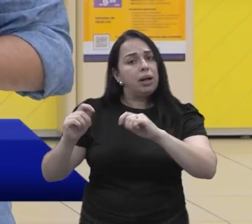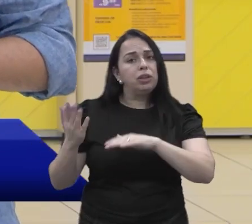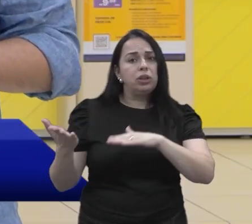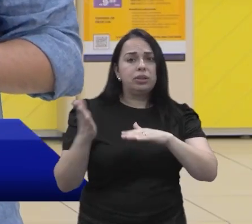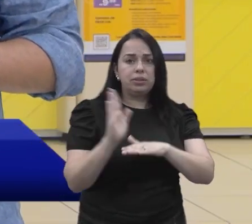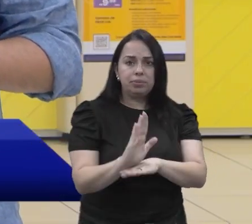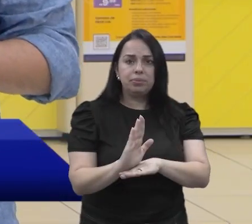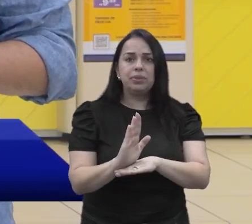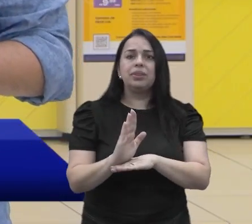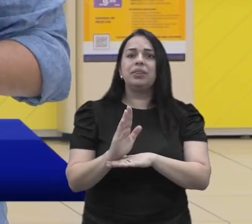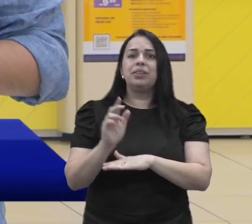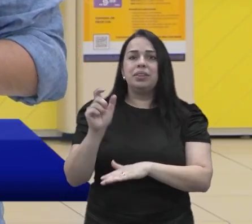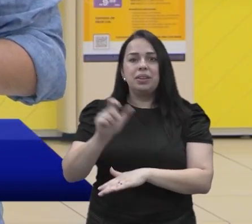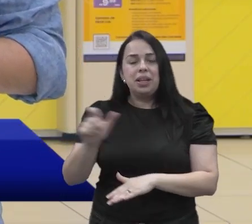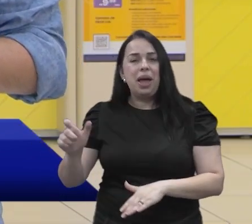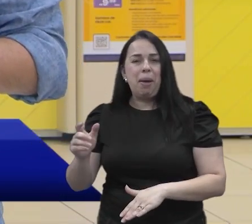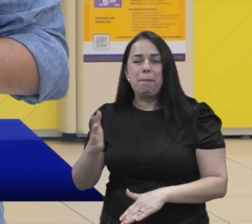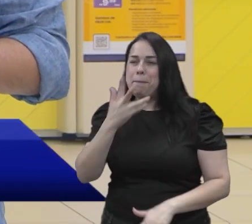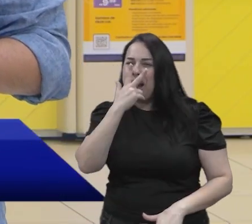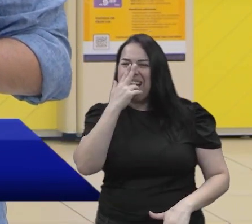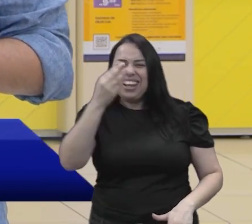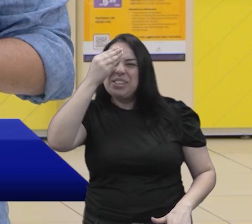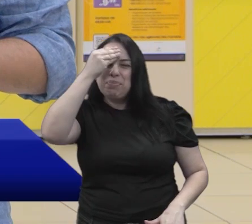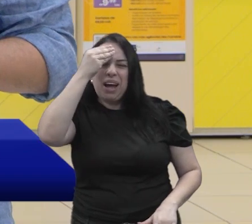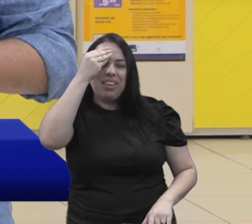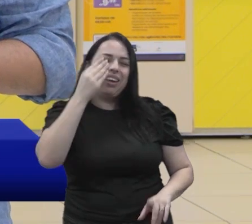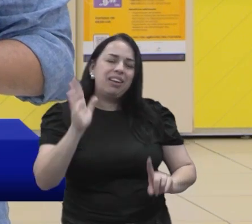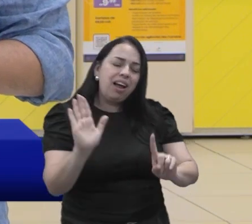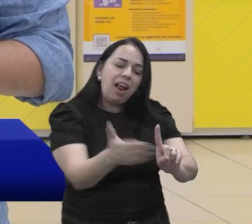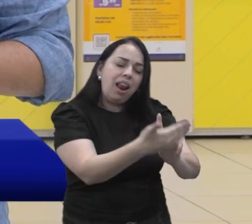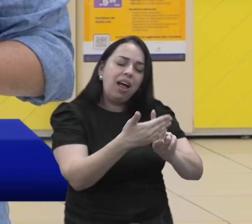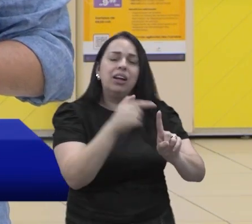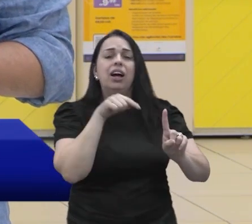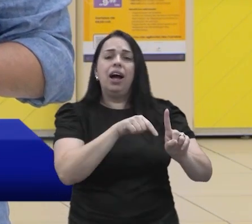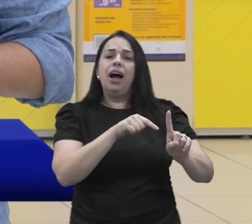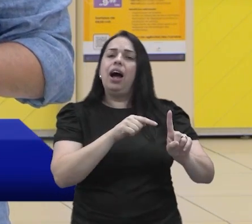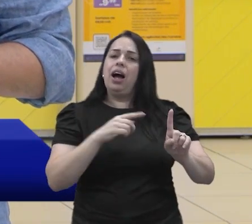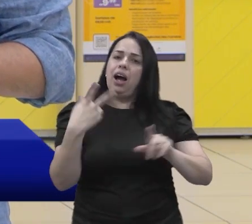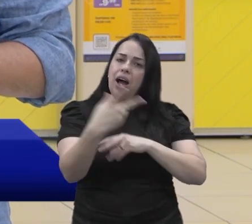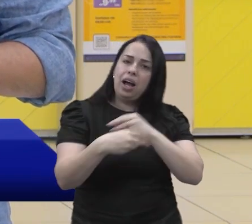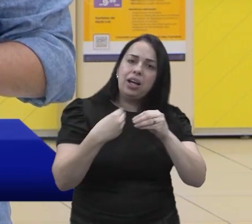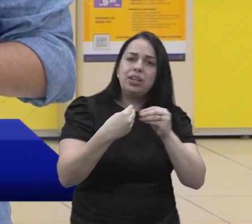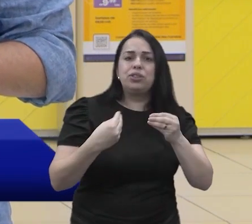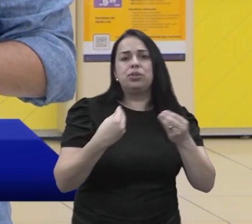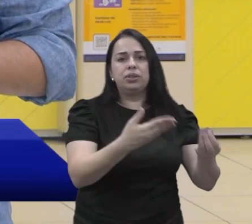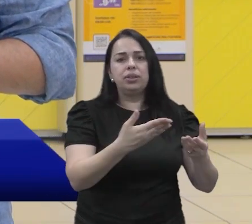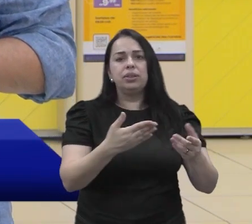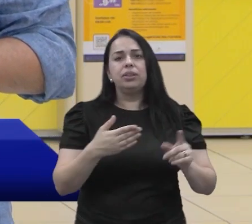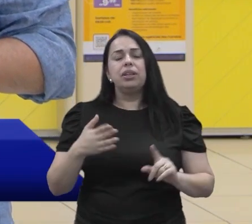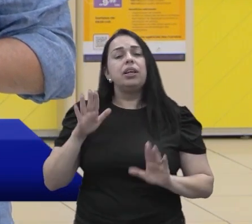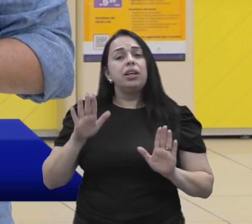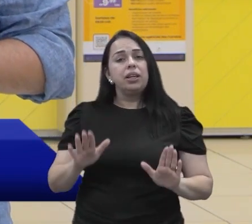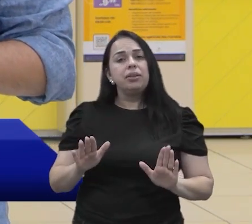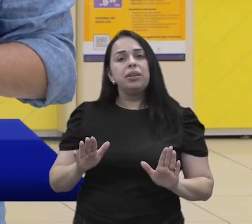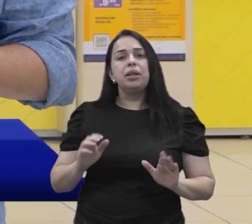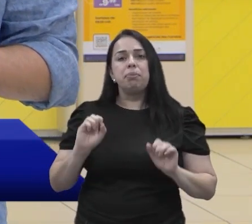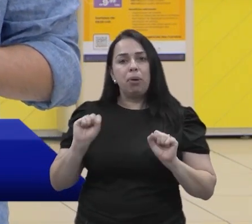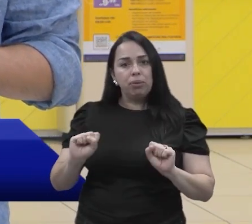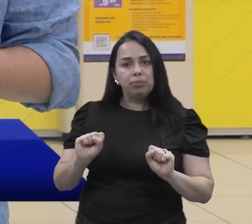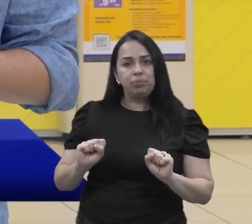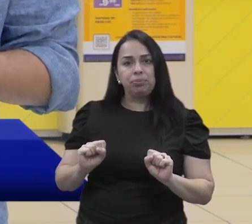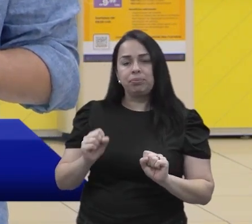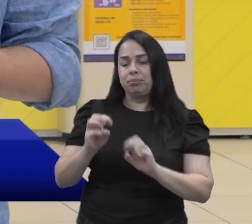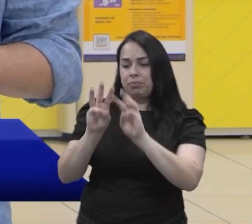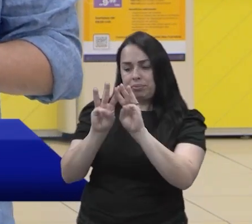pode ajudar, né, participar dessa campanha? Como doador, qualquer pessoa pode participar. São conhecidos